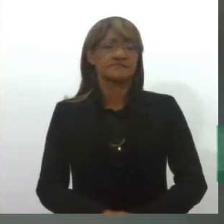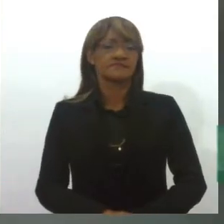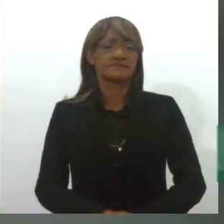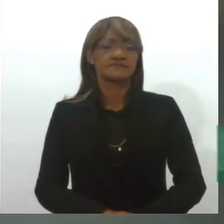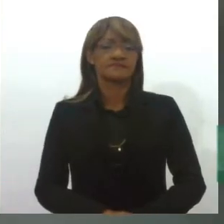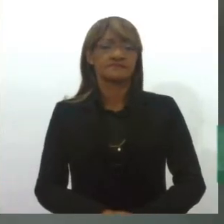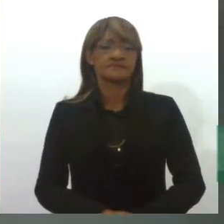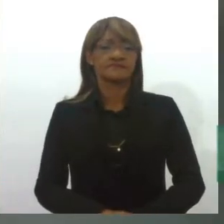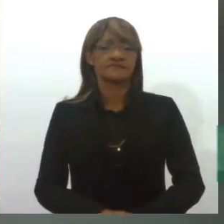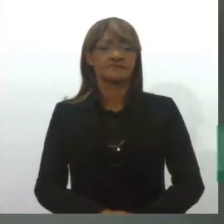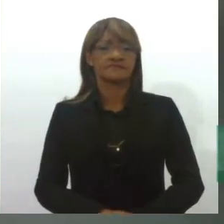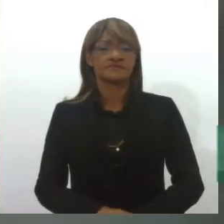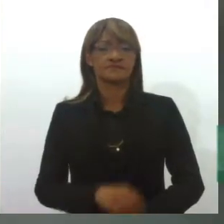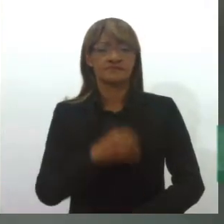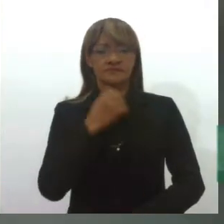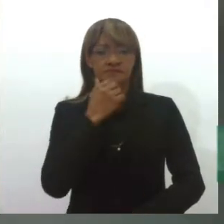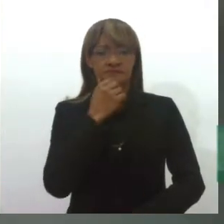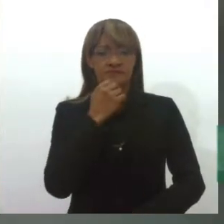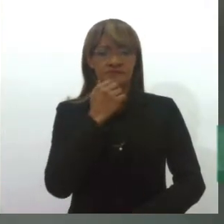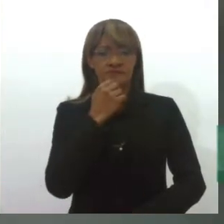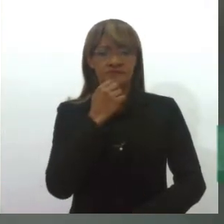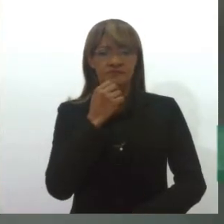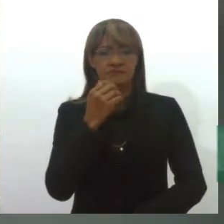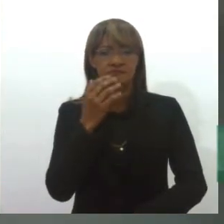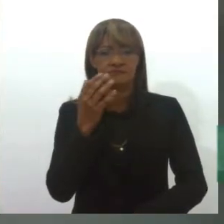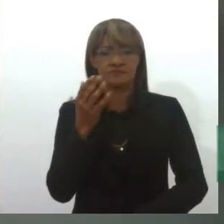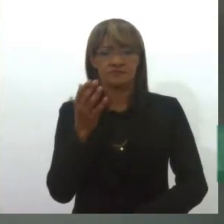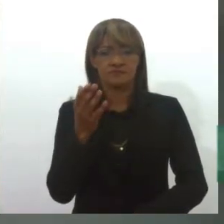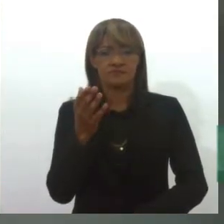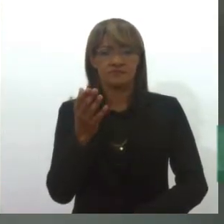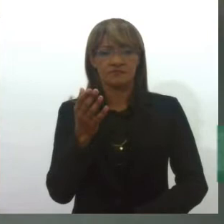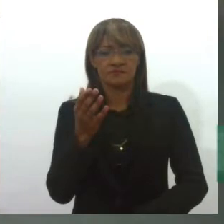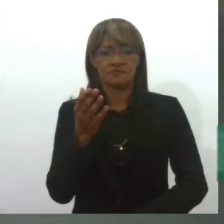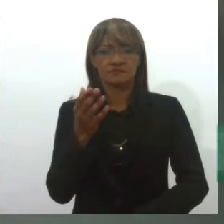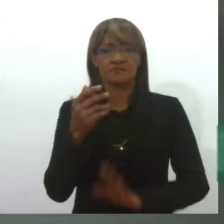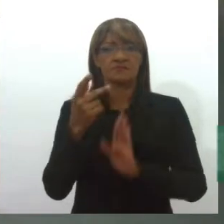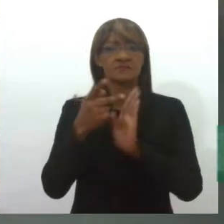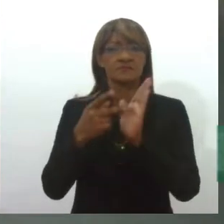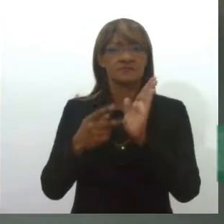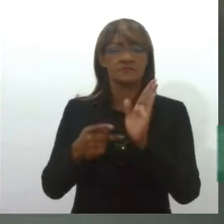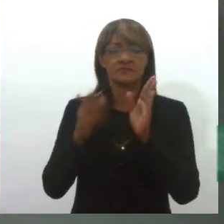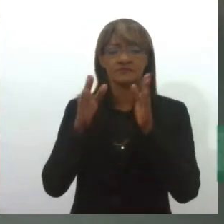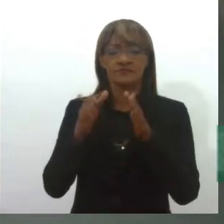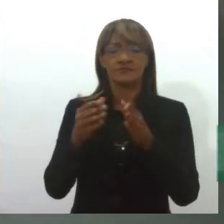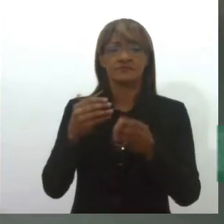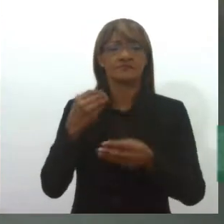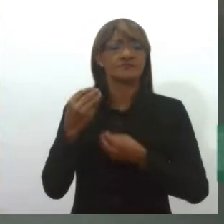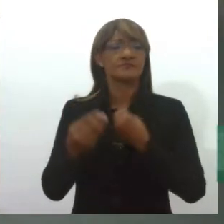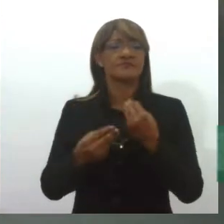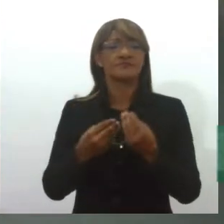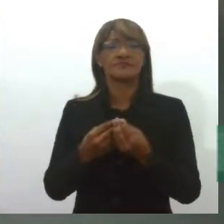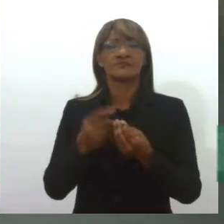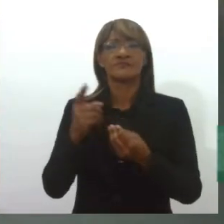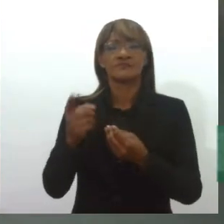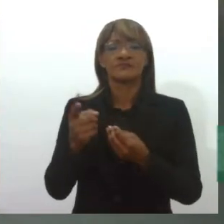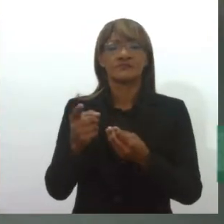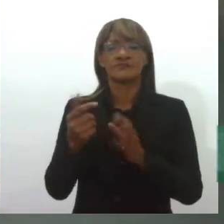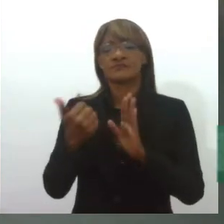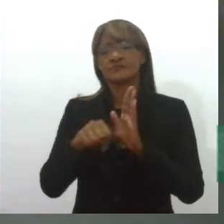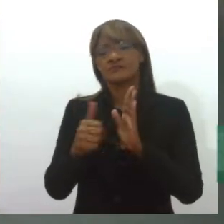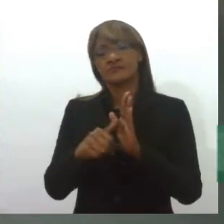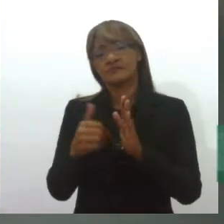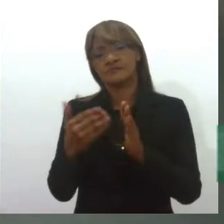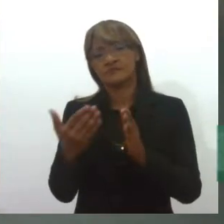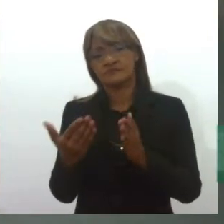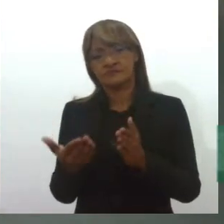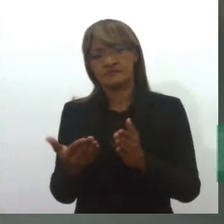relação a Ronaldo, com relação a esse PL específico, como é que você faz essa avaliação